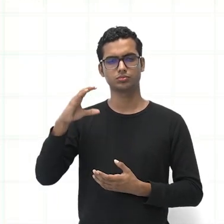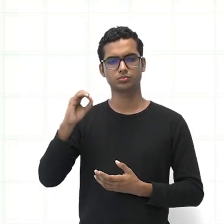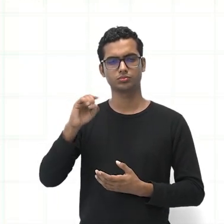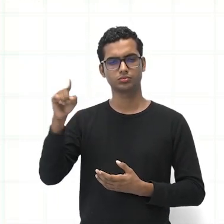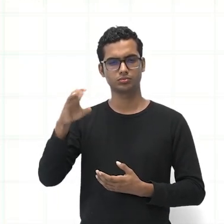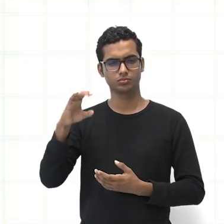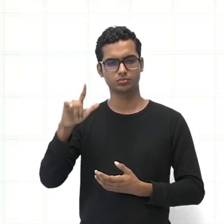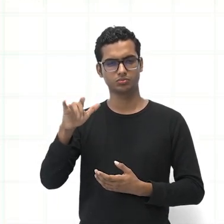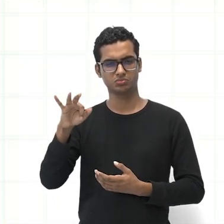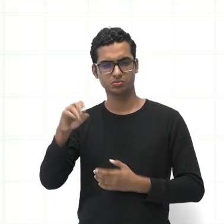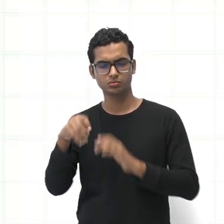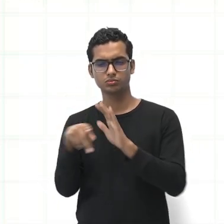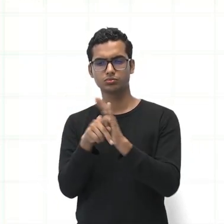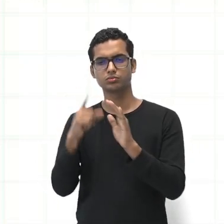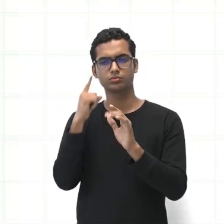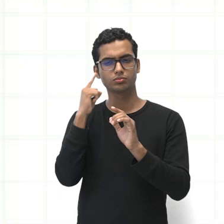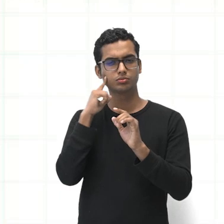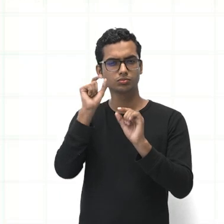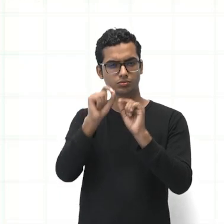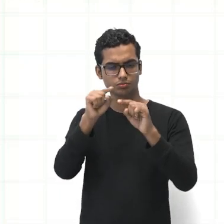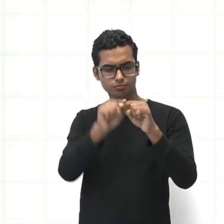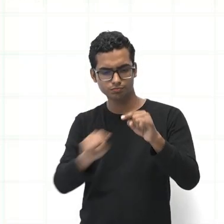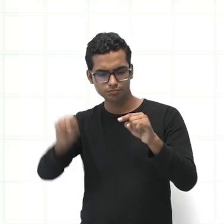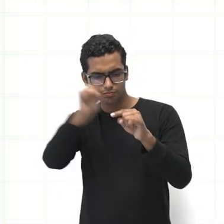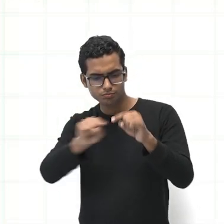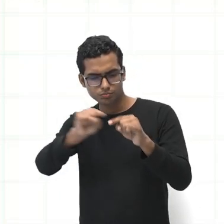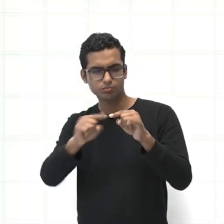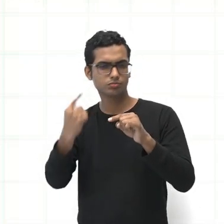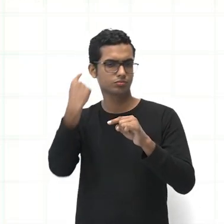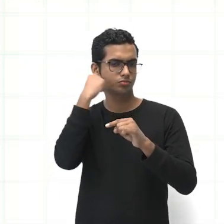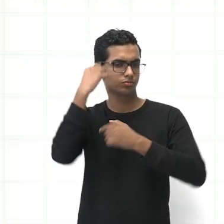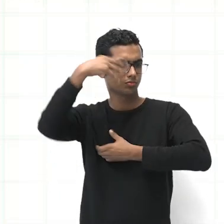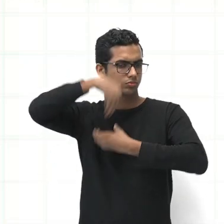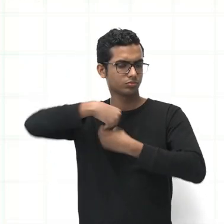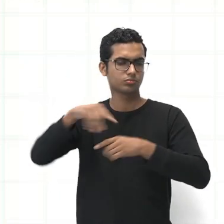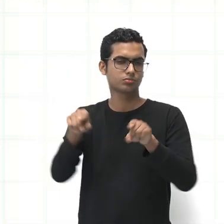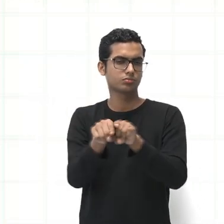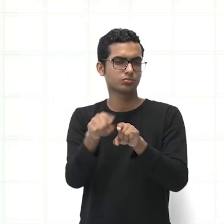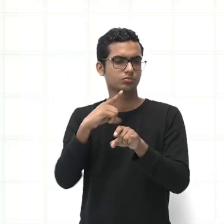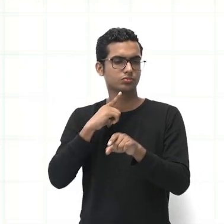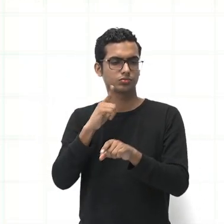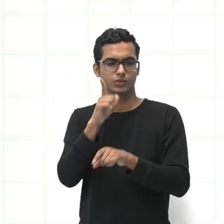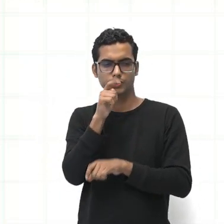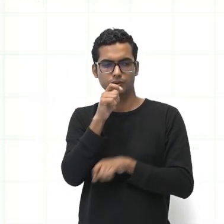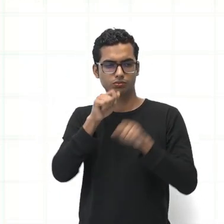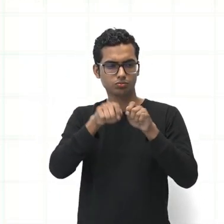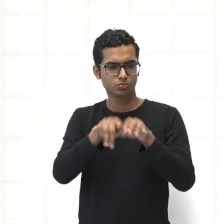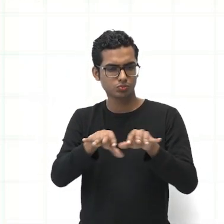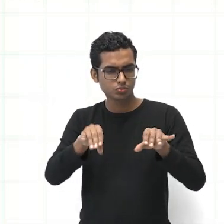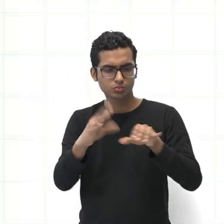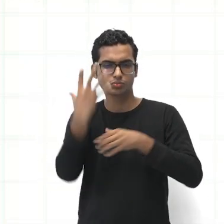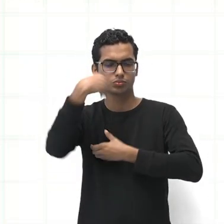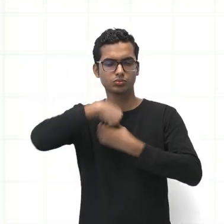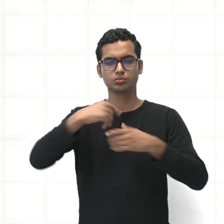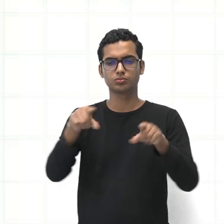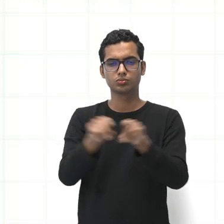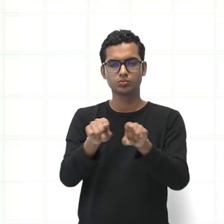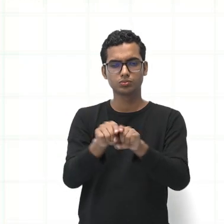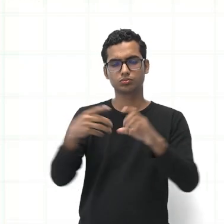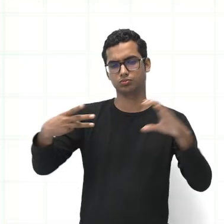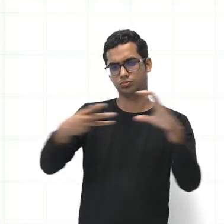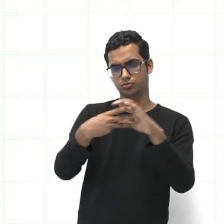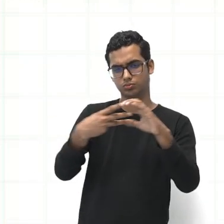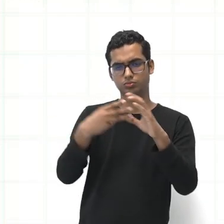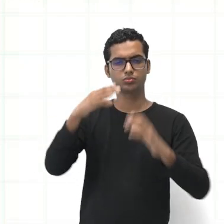dá voltinhas. Cheio de líquido e células ciliadas, que